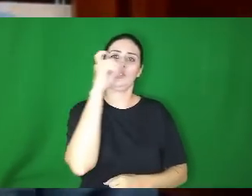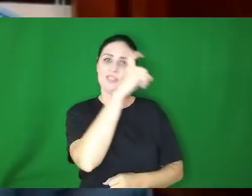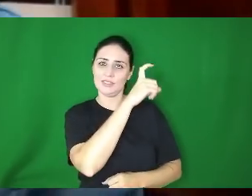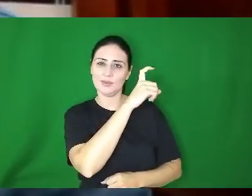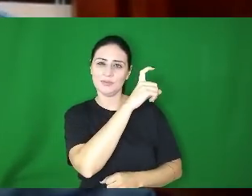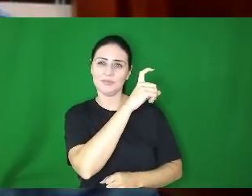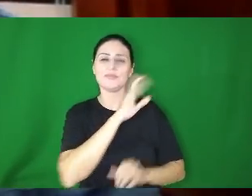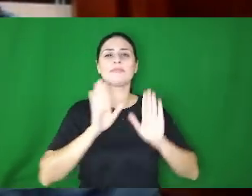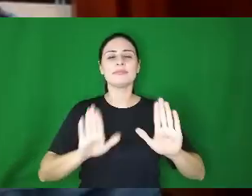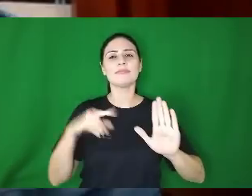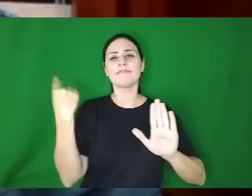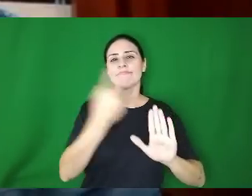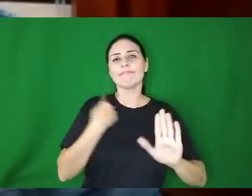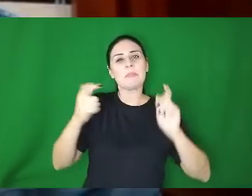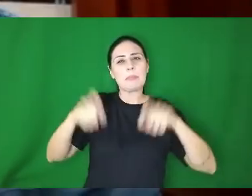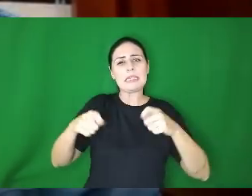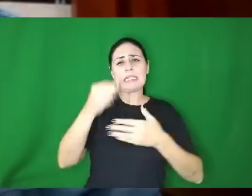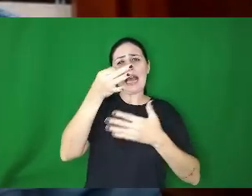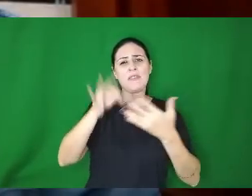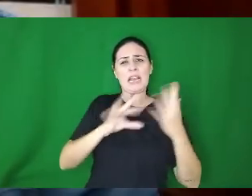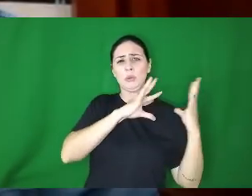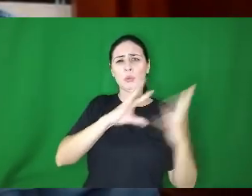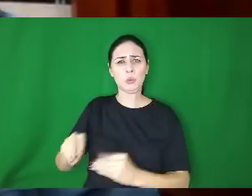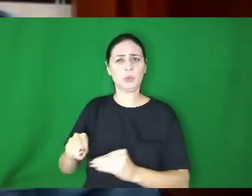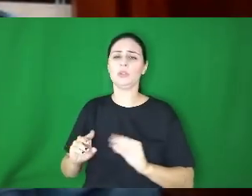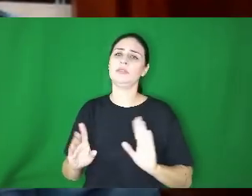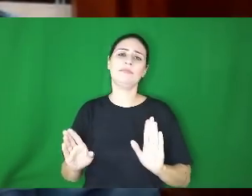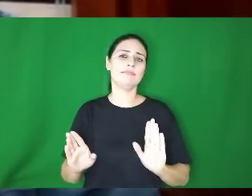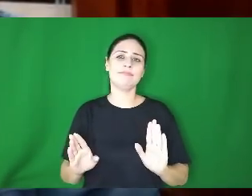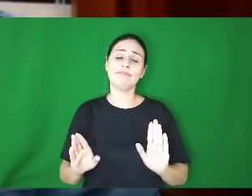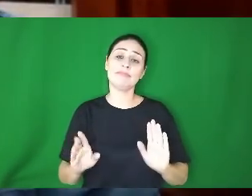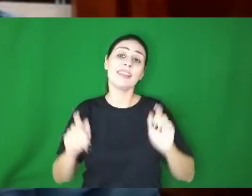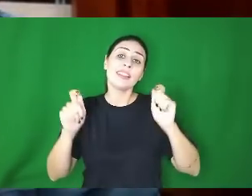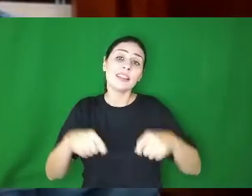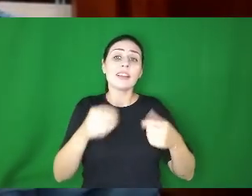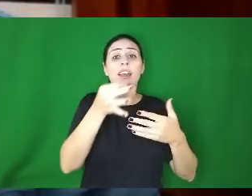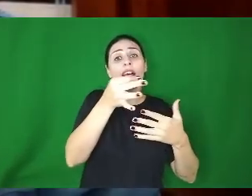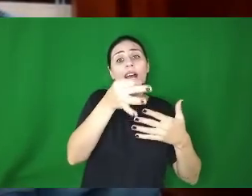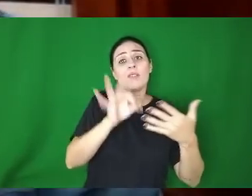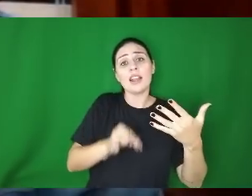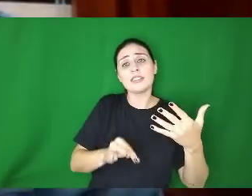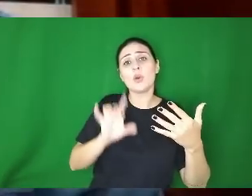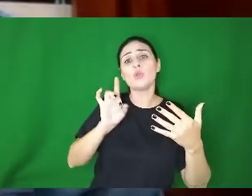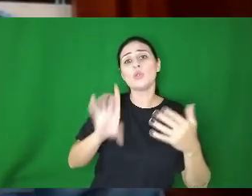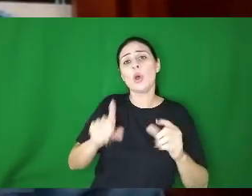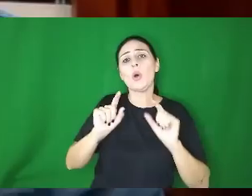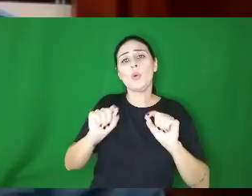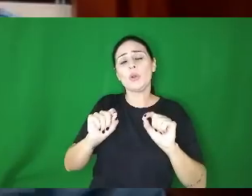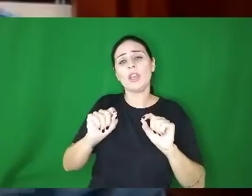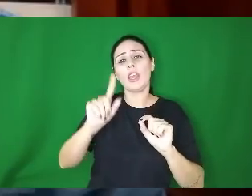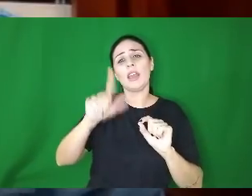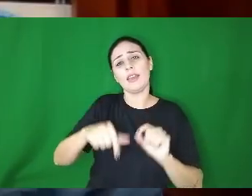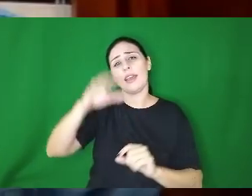não é só pelo que a criança faz no papel, a gente vê o que ela perguntou, o comportamento dela, ela dá outros sinais de